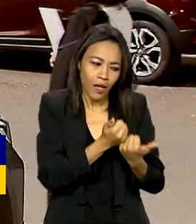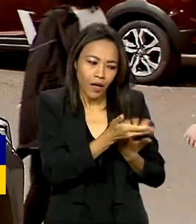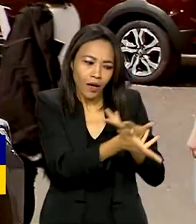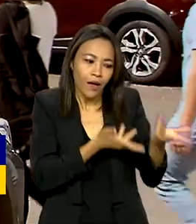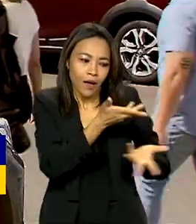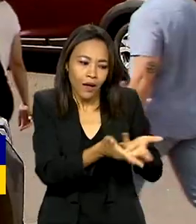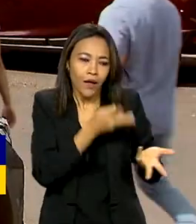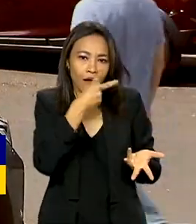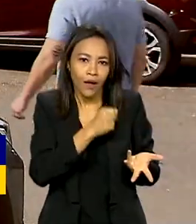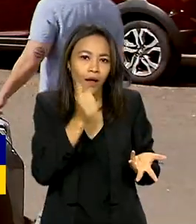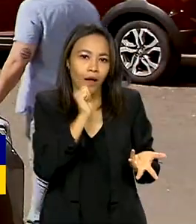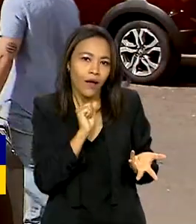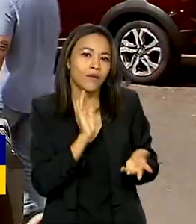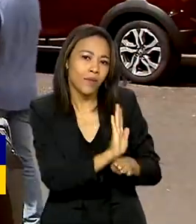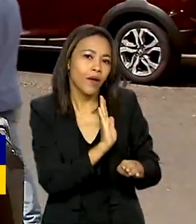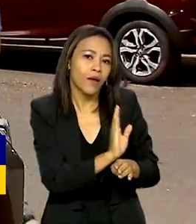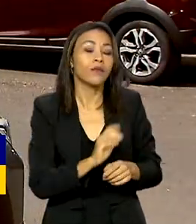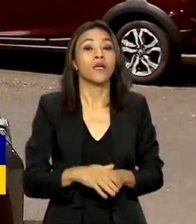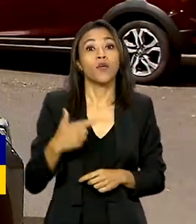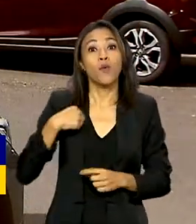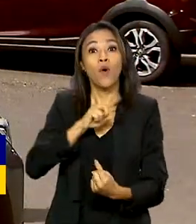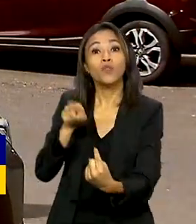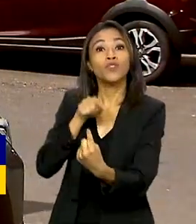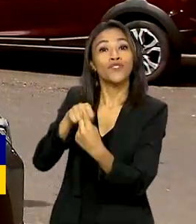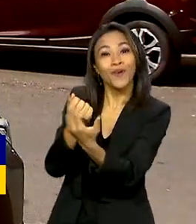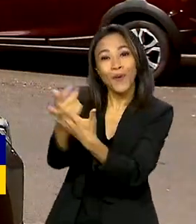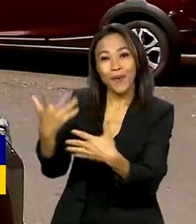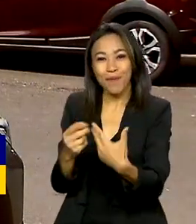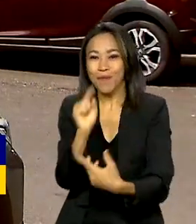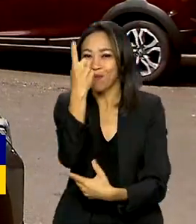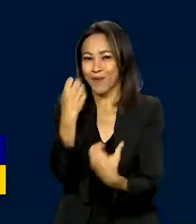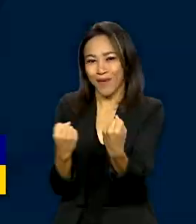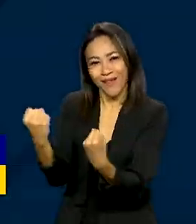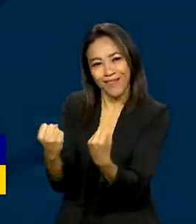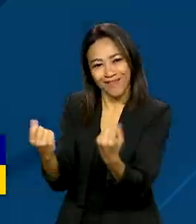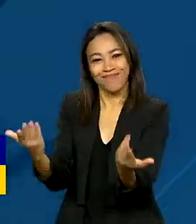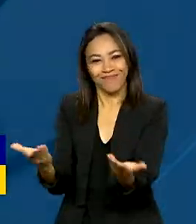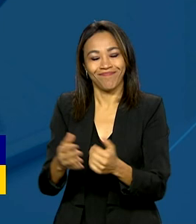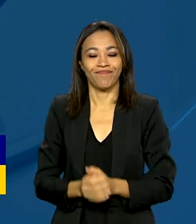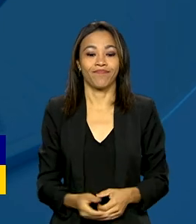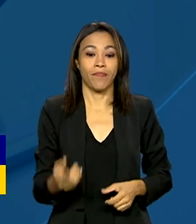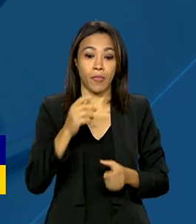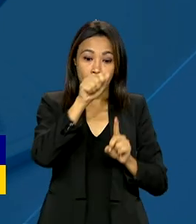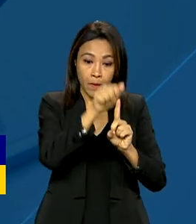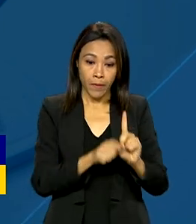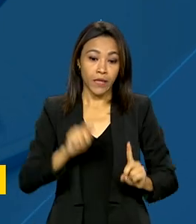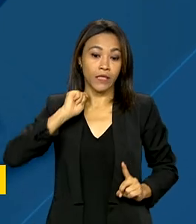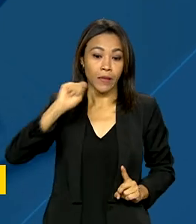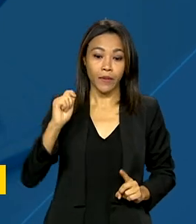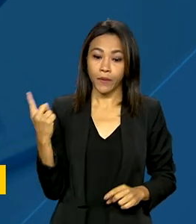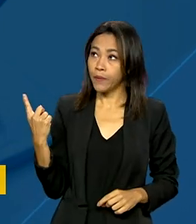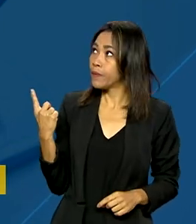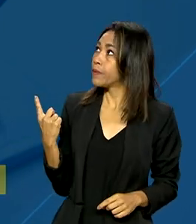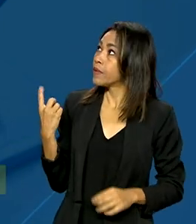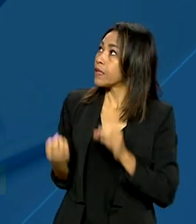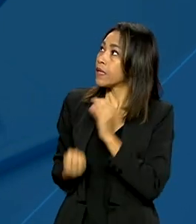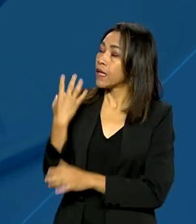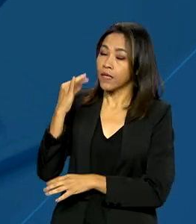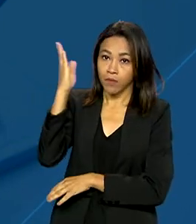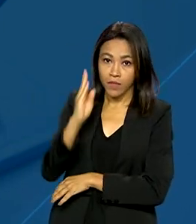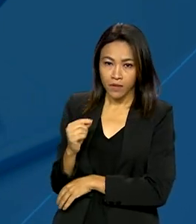a eles e o meu objetivo agora tá sendo adquirir meu carro meu primeiro carro em abril foram criadas no Brasil